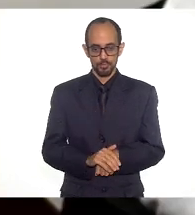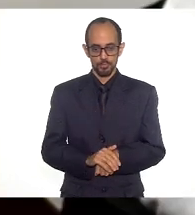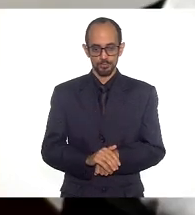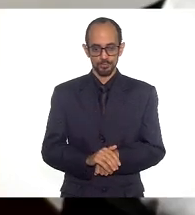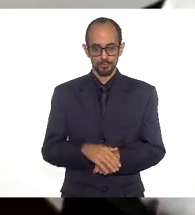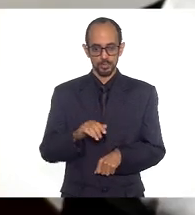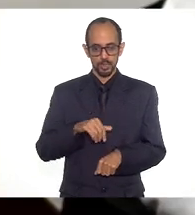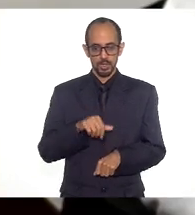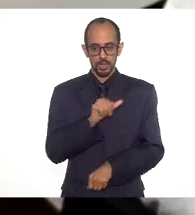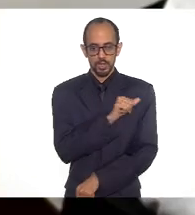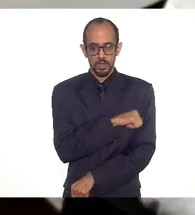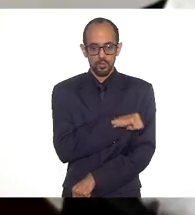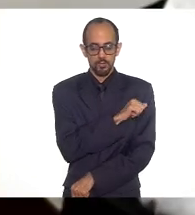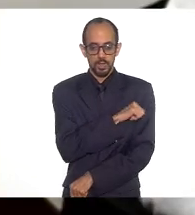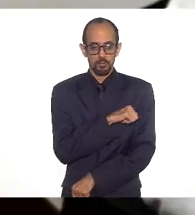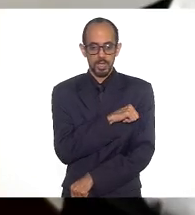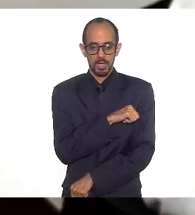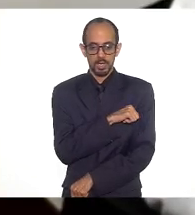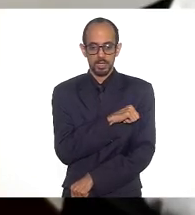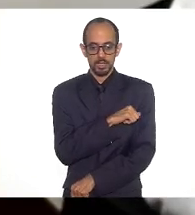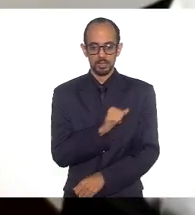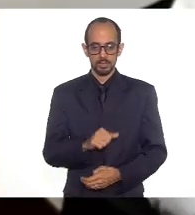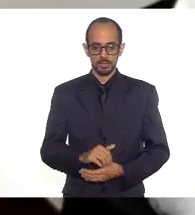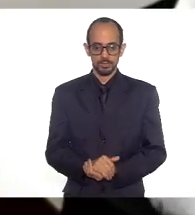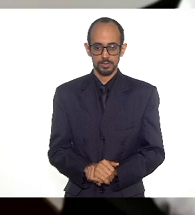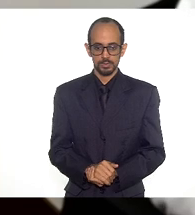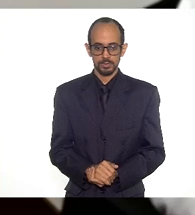Deputada enfermeira Rejane.